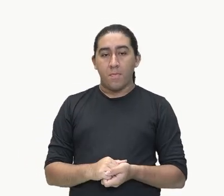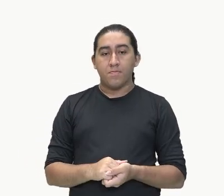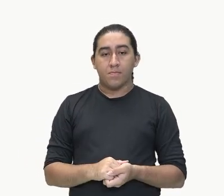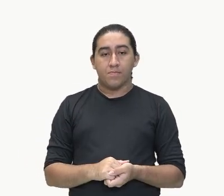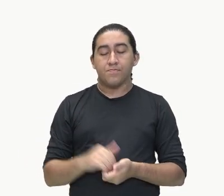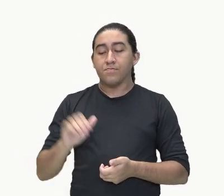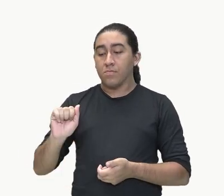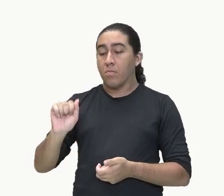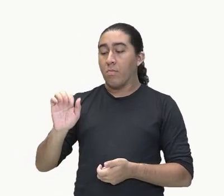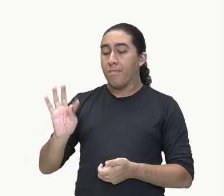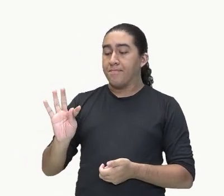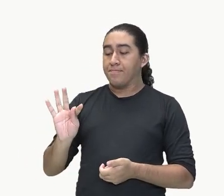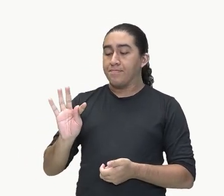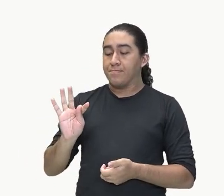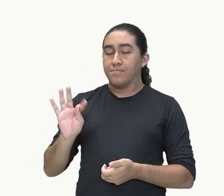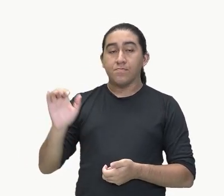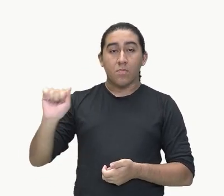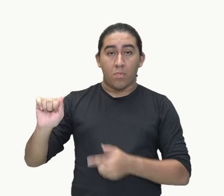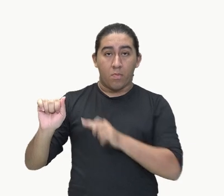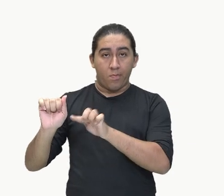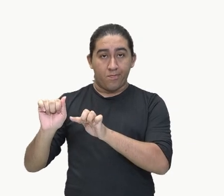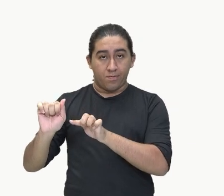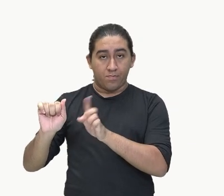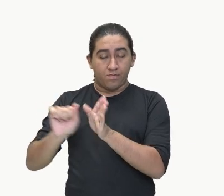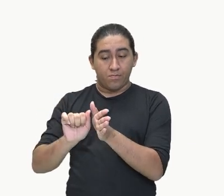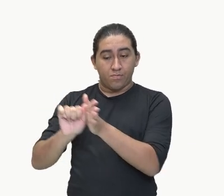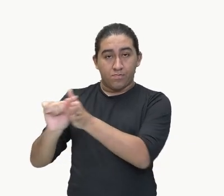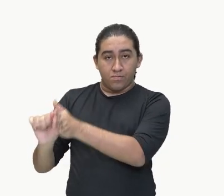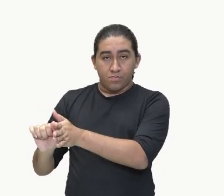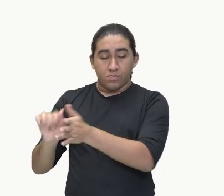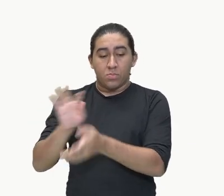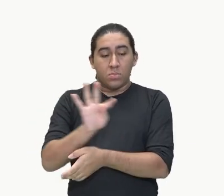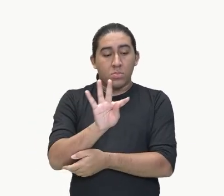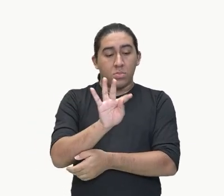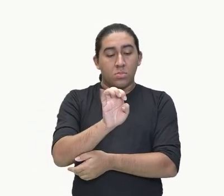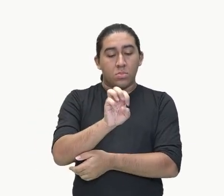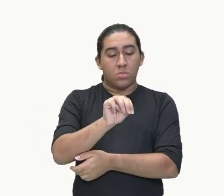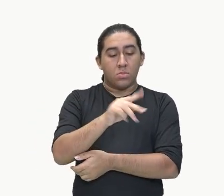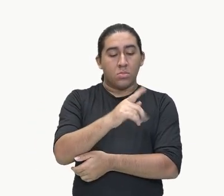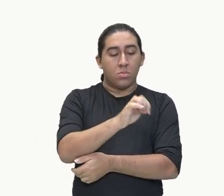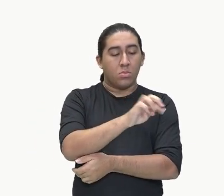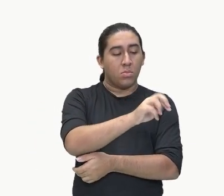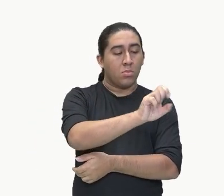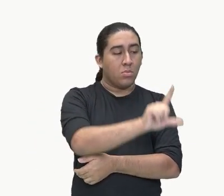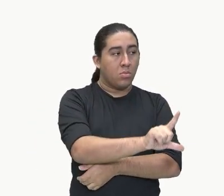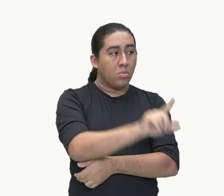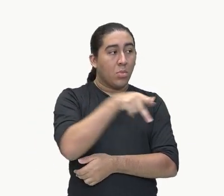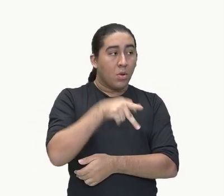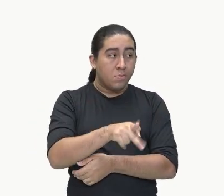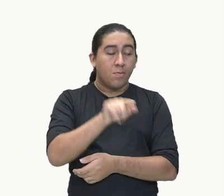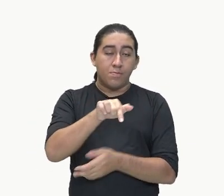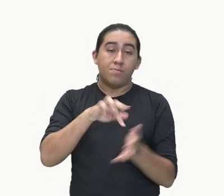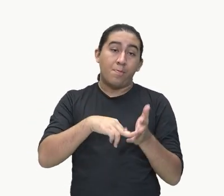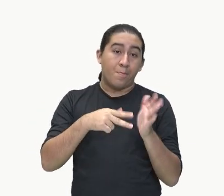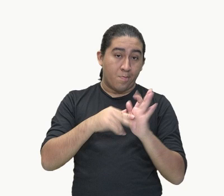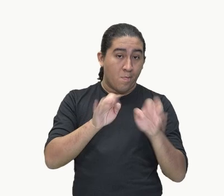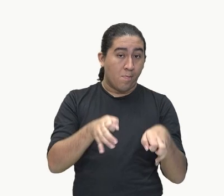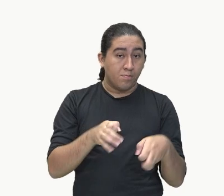Atemporal, ó, temporal, vou tirar o azinho, que é o prefixo, mas ainda continua existindo, temporal, né?